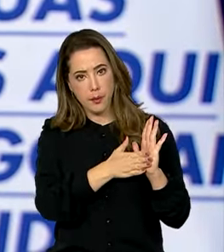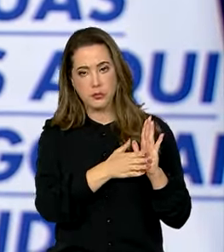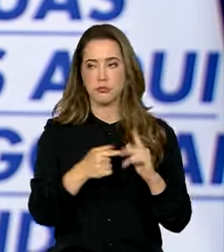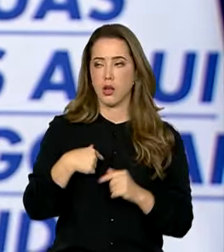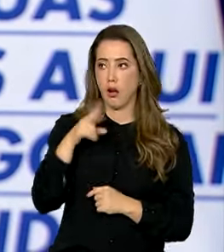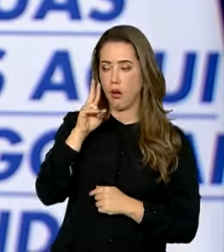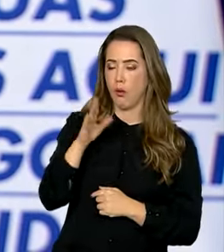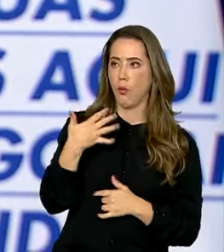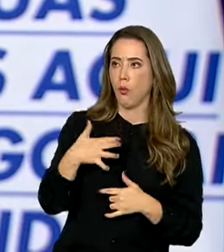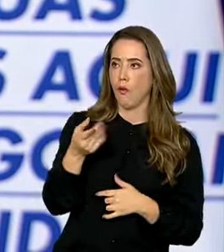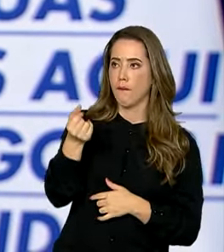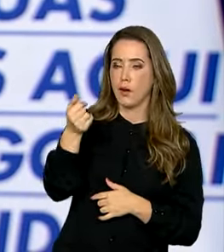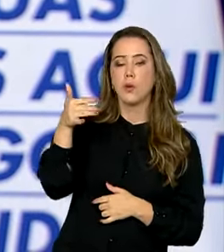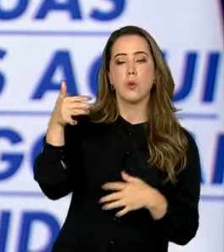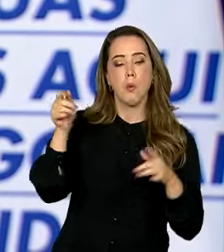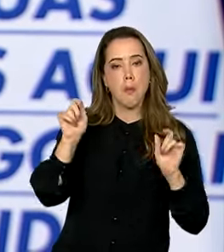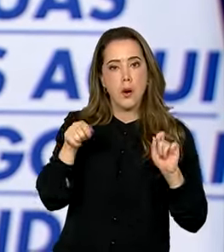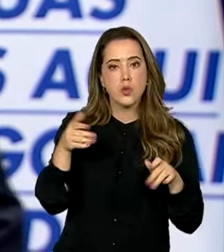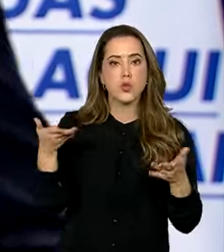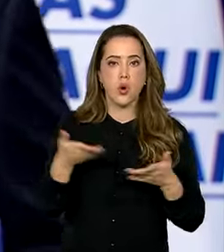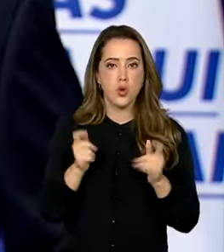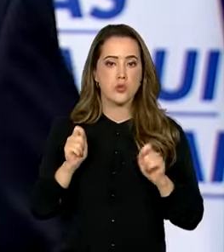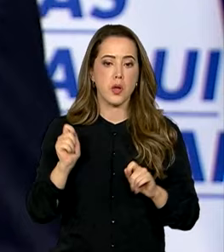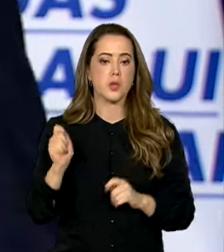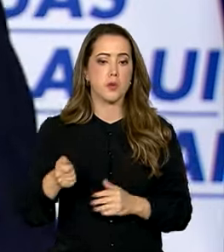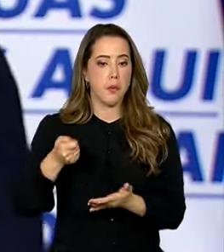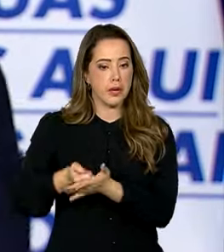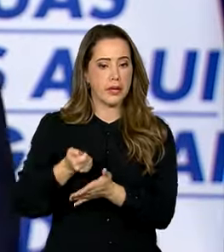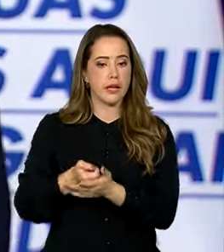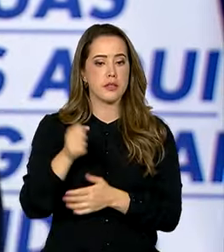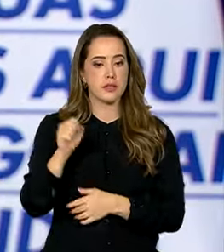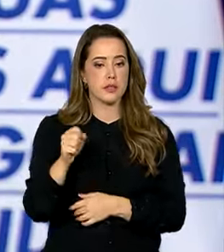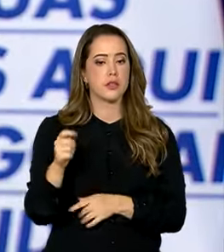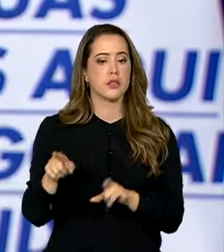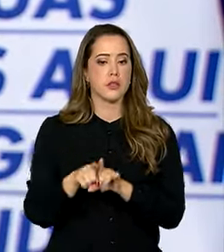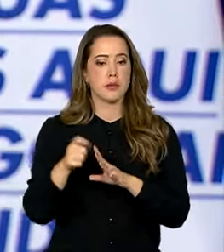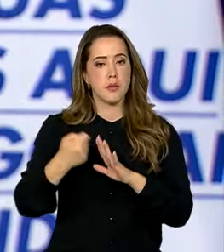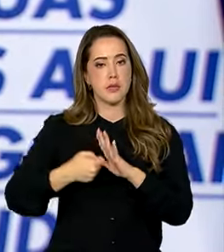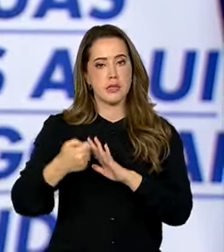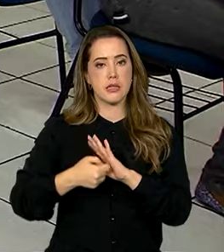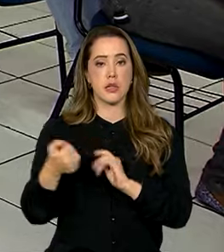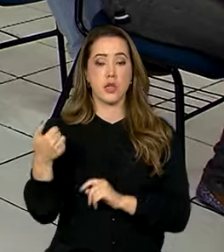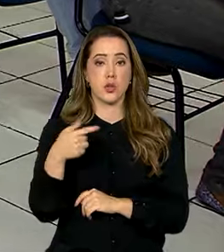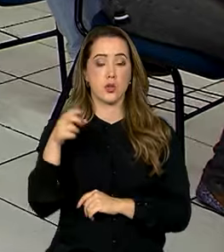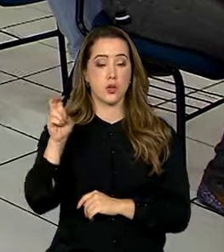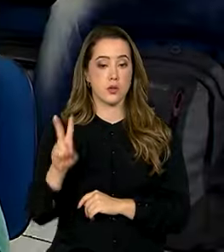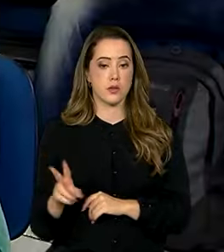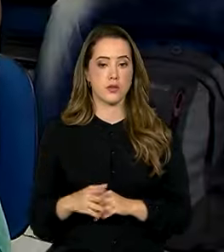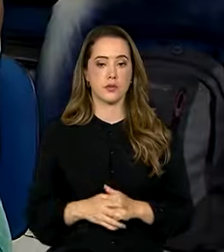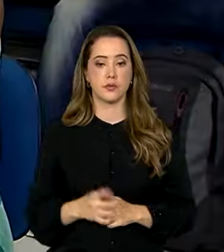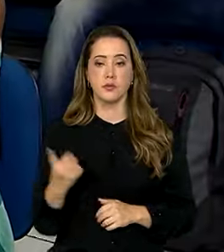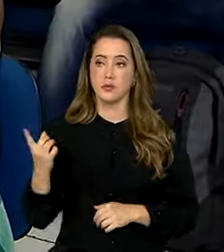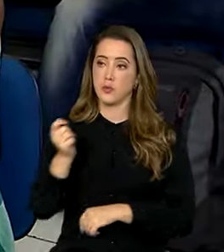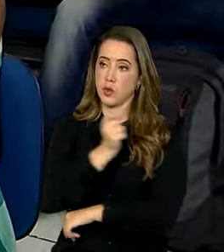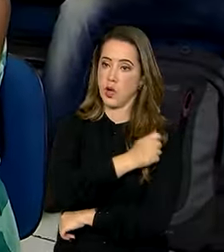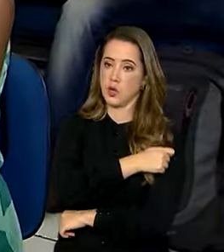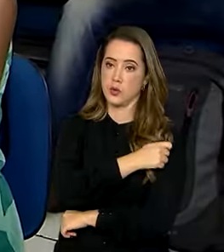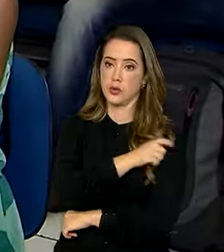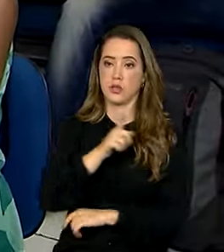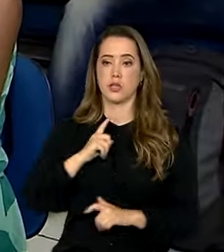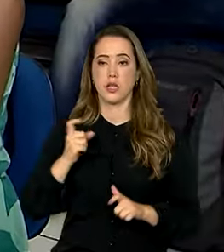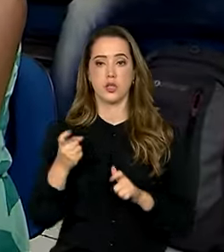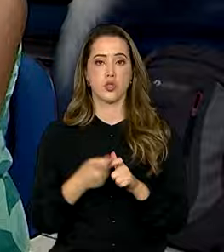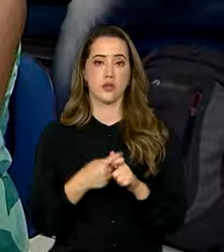um valor que hoje cabe no meu bolso, né? E ainda consegui parcelar em 12 vezes. O estudante com dívida no